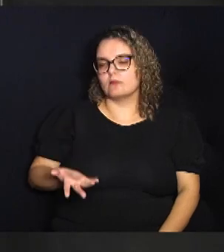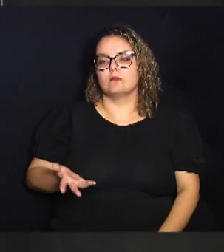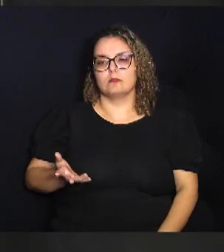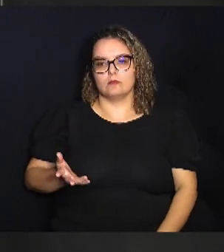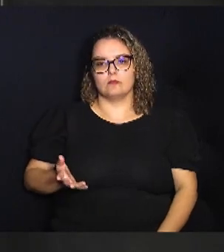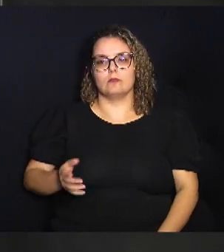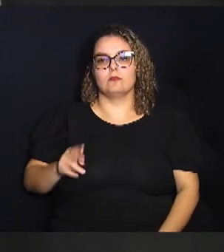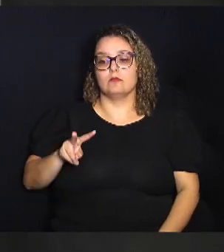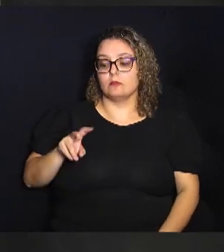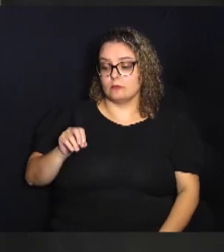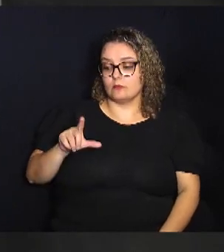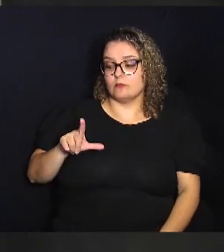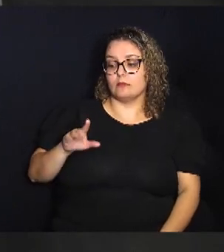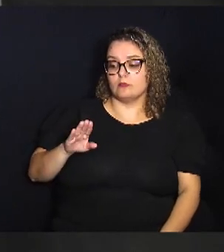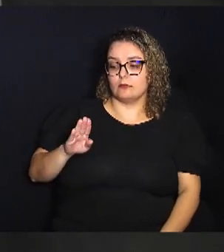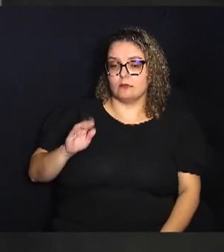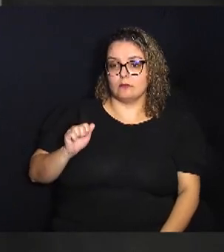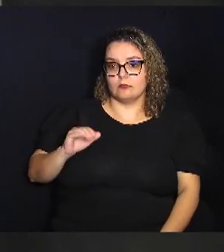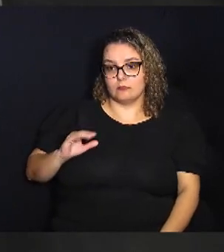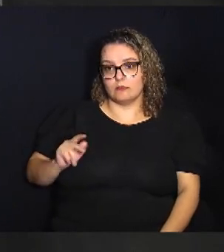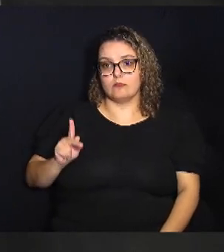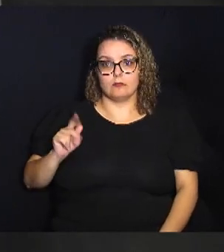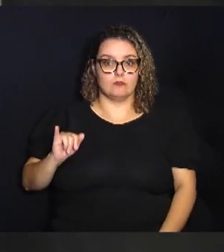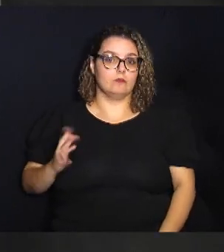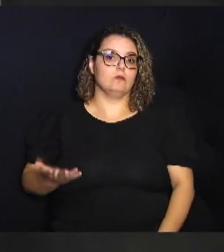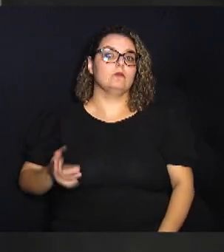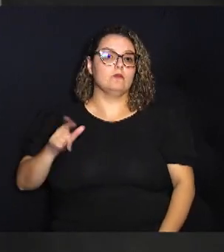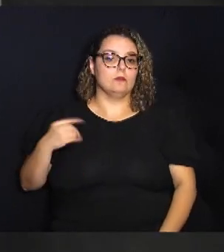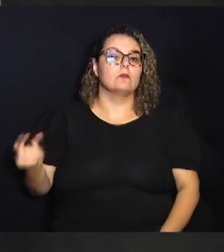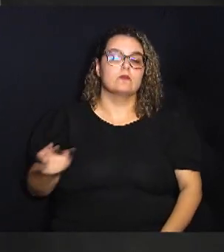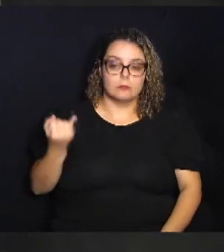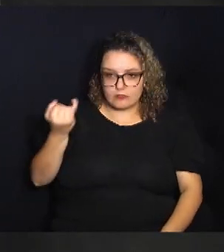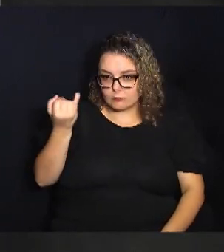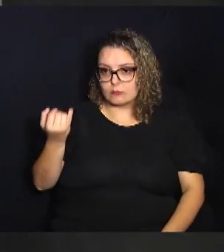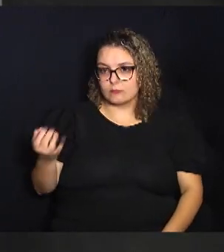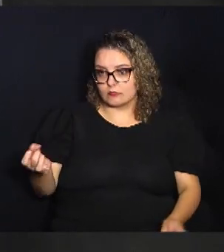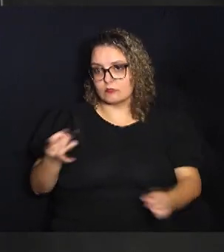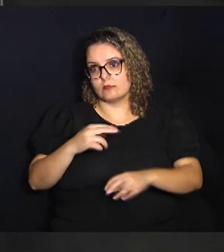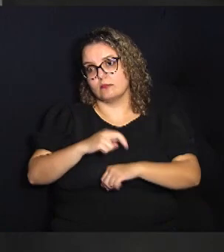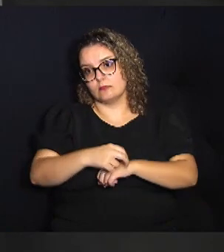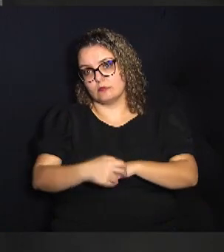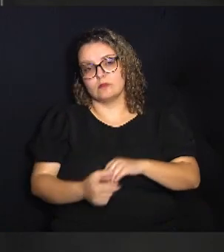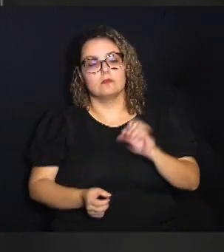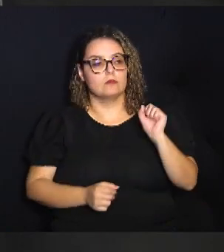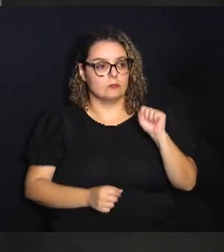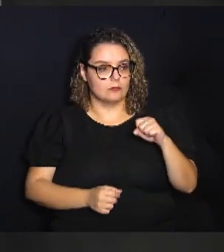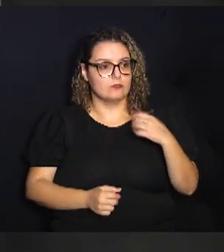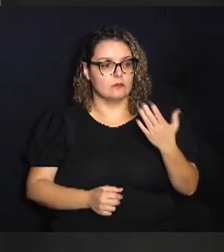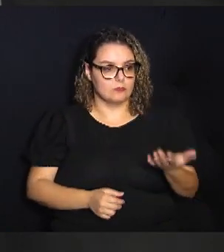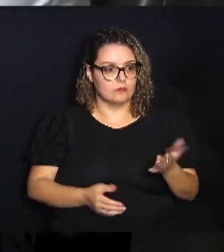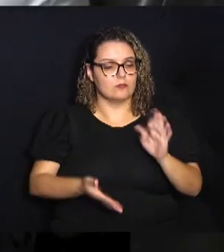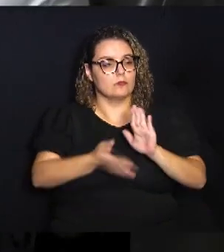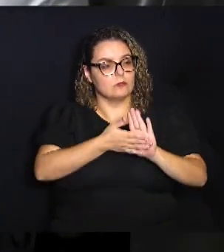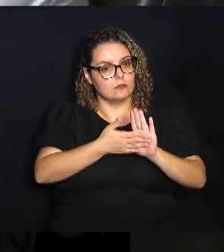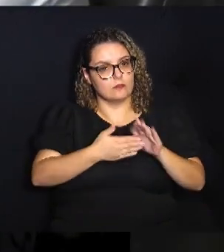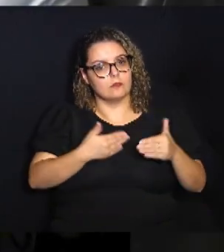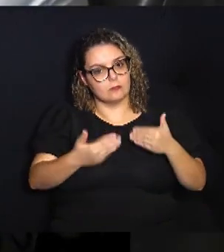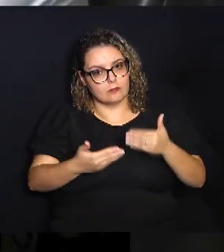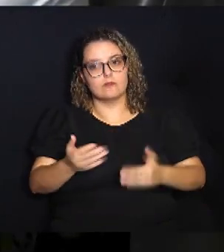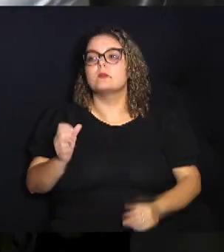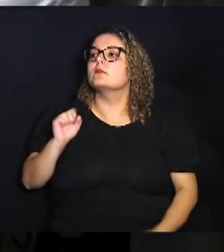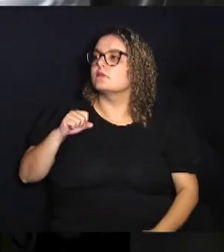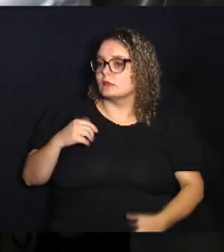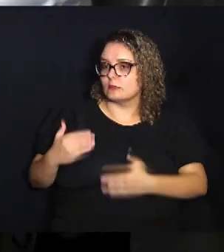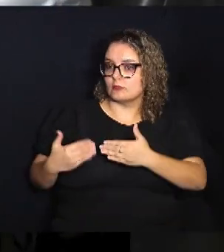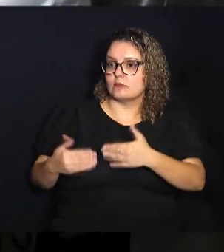ele é uma ferramenta muito importante ao combate da dengue. Sim. Essa proposta tramita também. Tramita